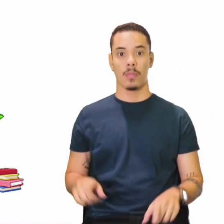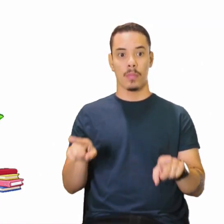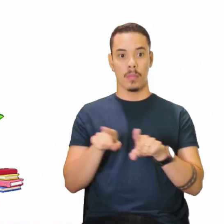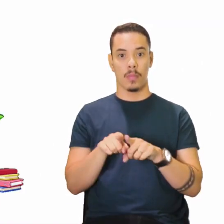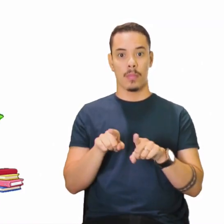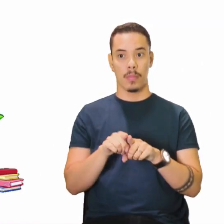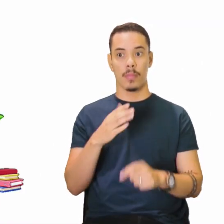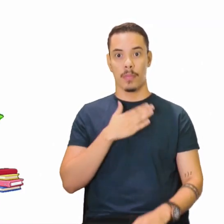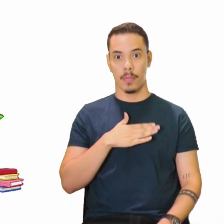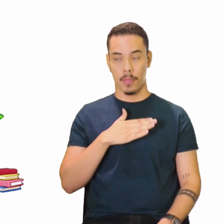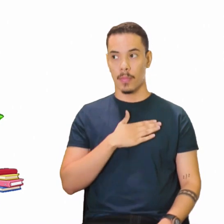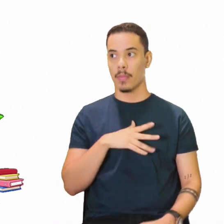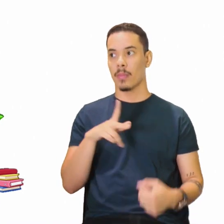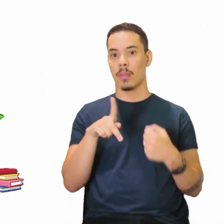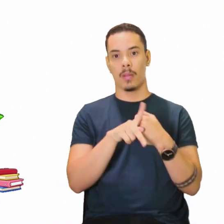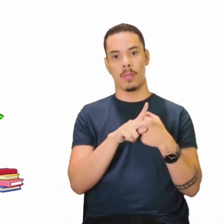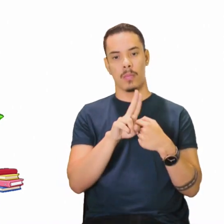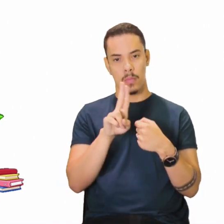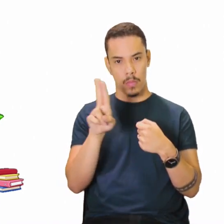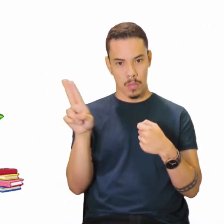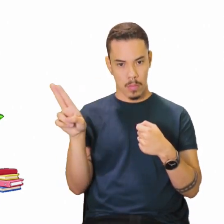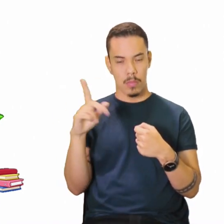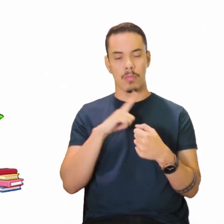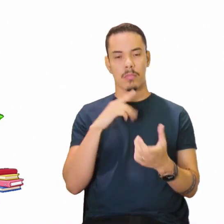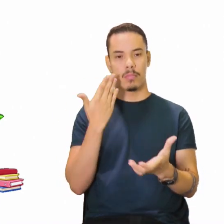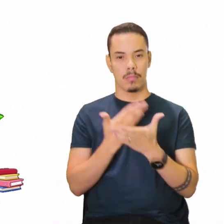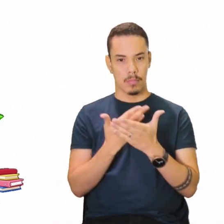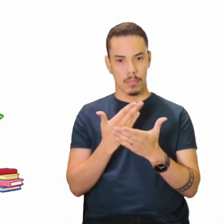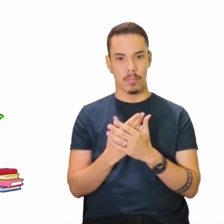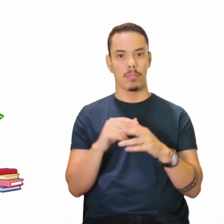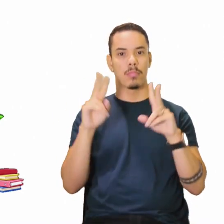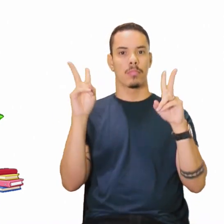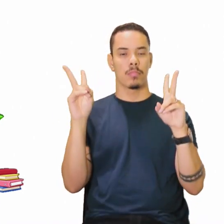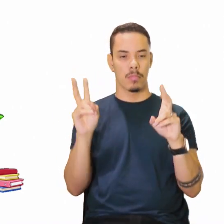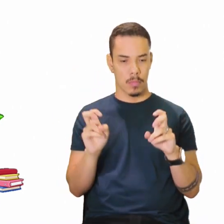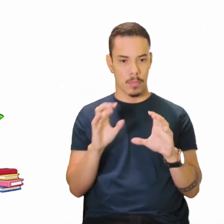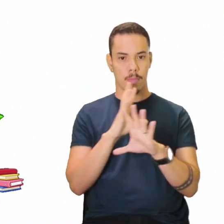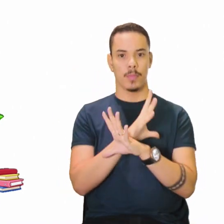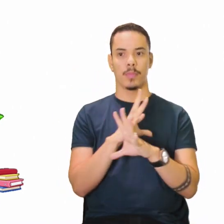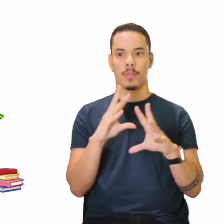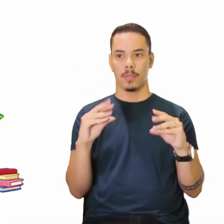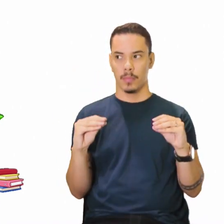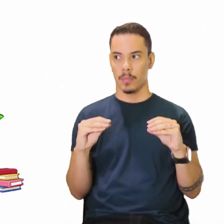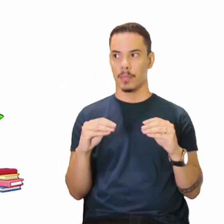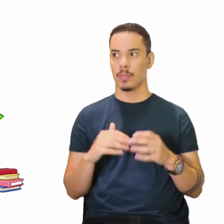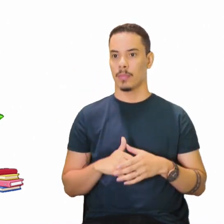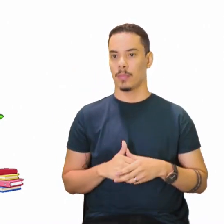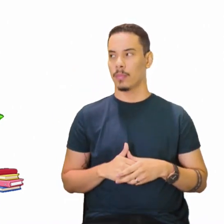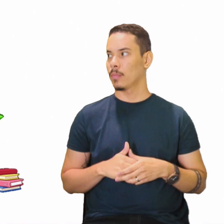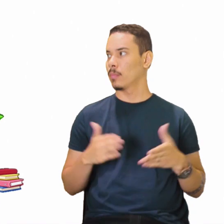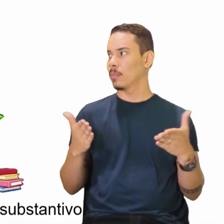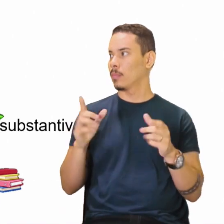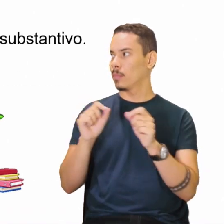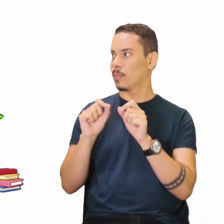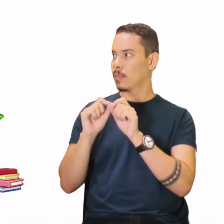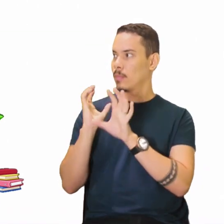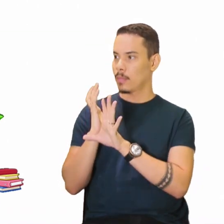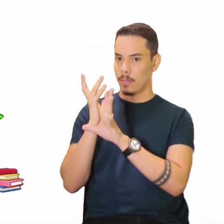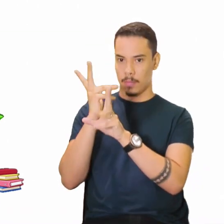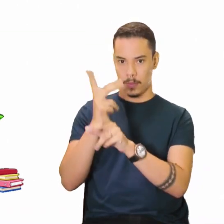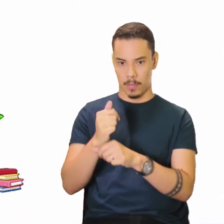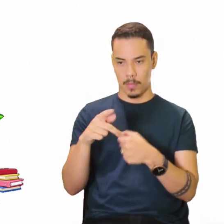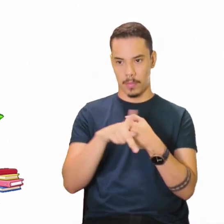fica calmo, porque vai ter uma aula só sobre conjunções para você, tá certo? Vamos revisar essa outra classe que